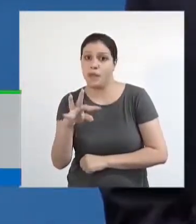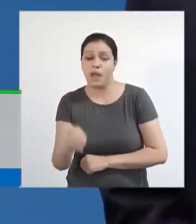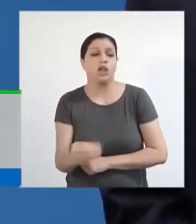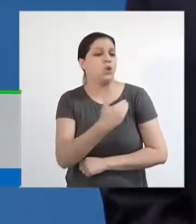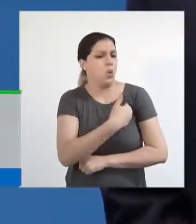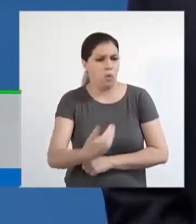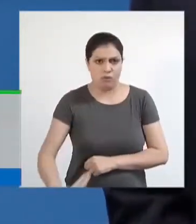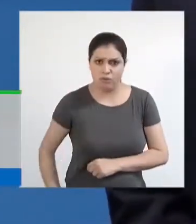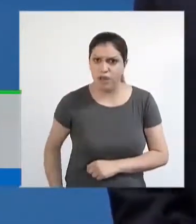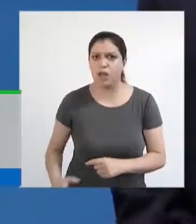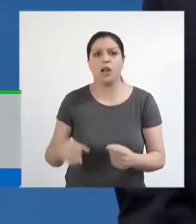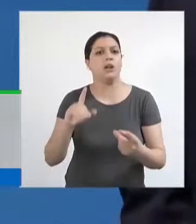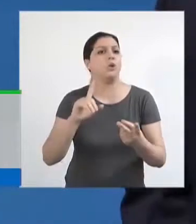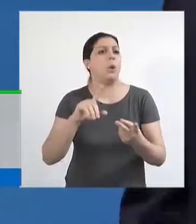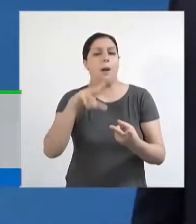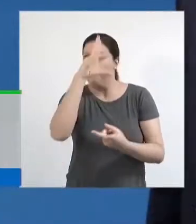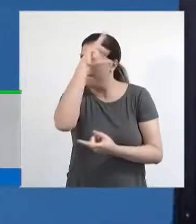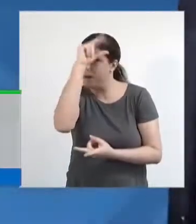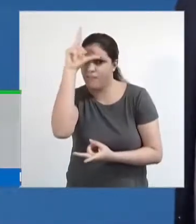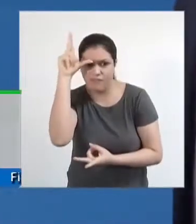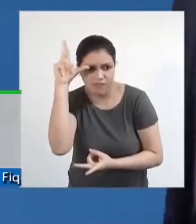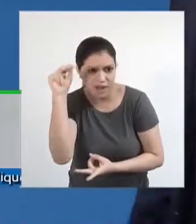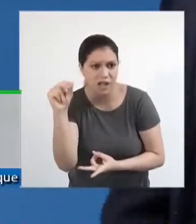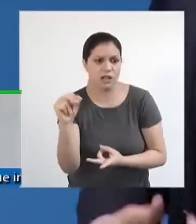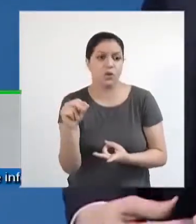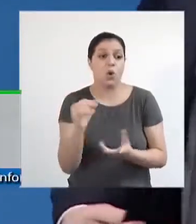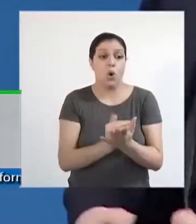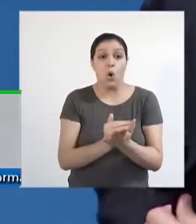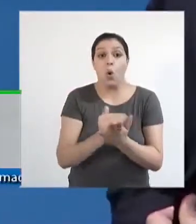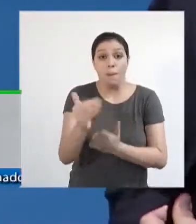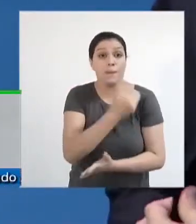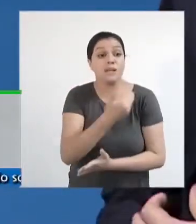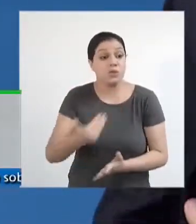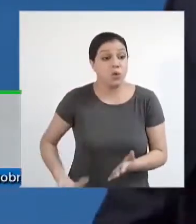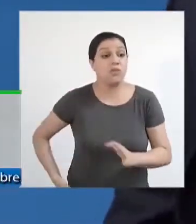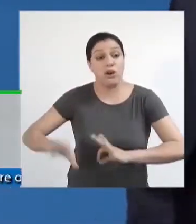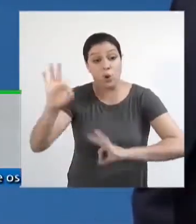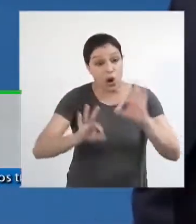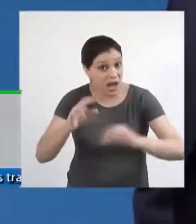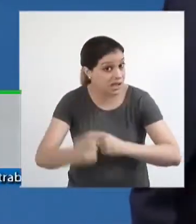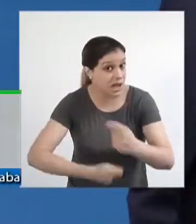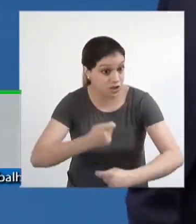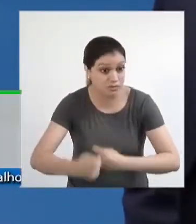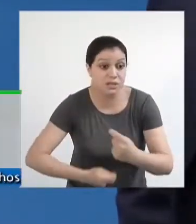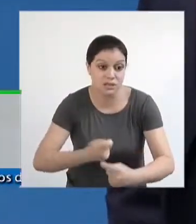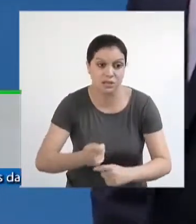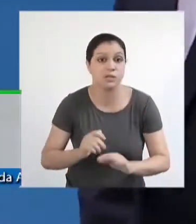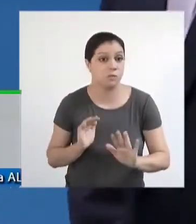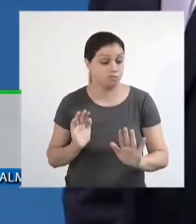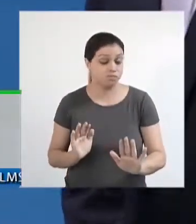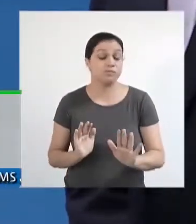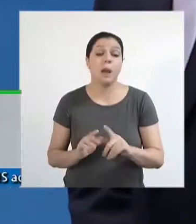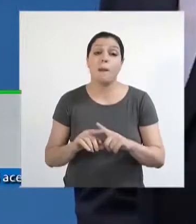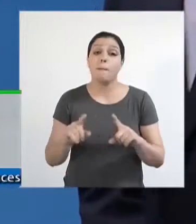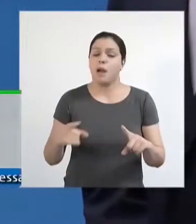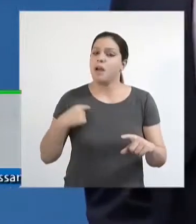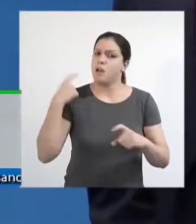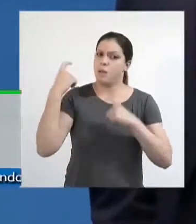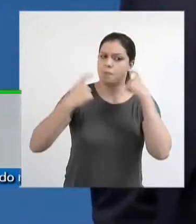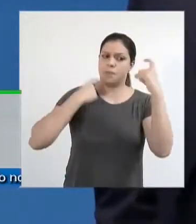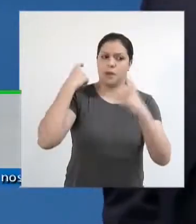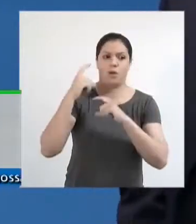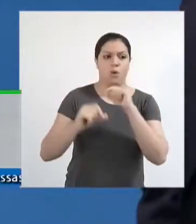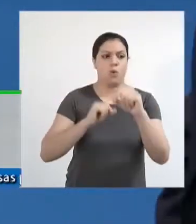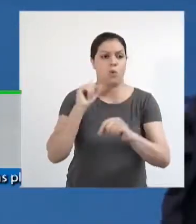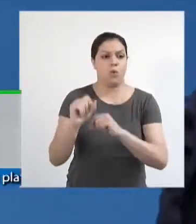por prefeitos, para poder até num começo de governo, de repente, organizar uma administração. Não é essa a minha preocupação. A minha preocupação